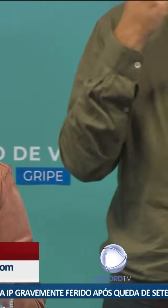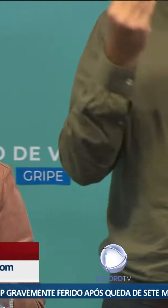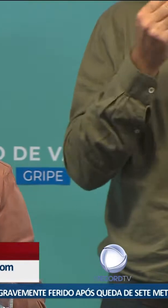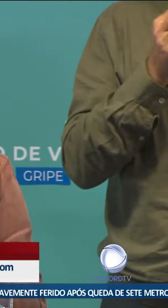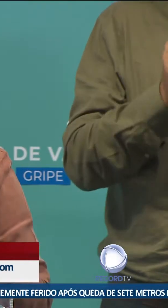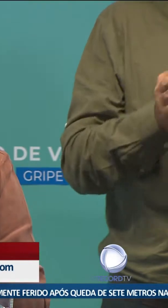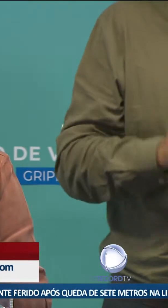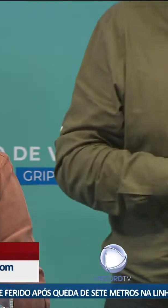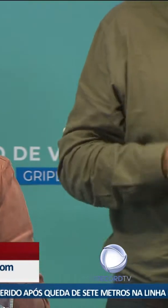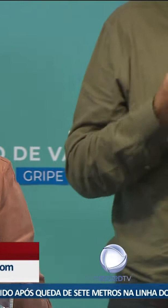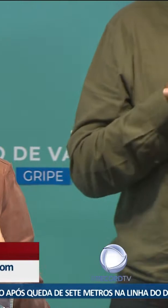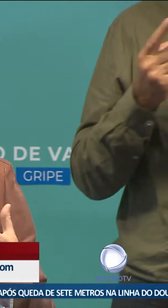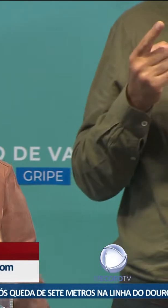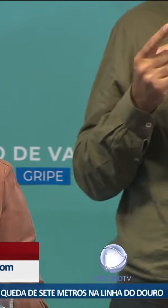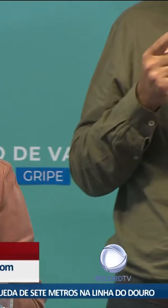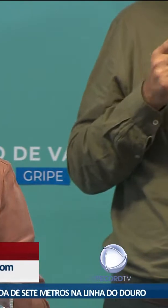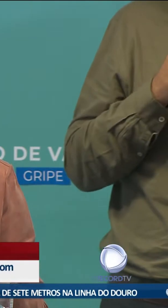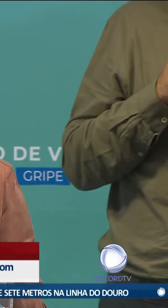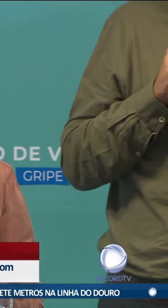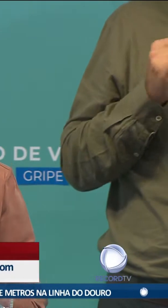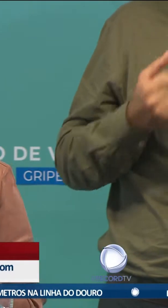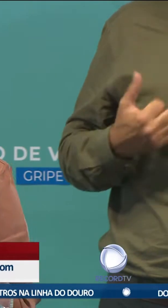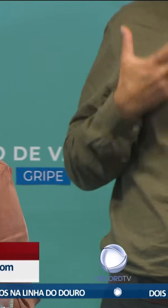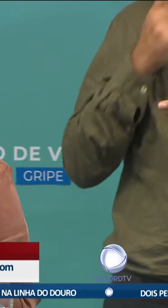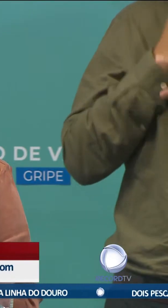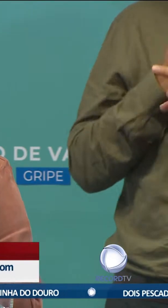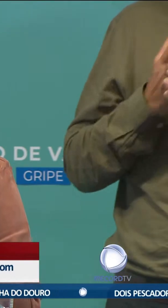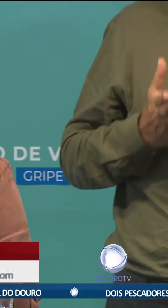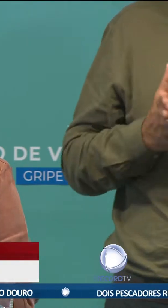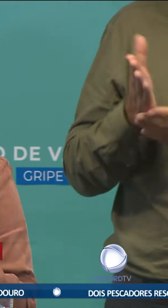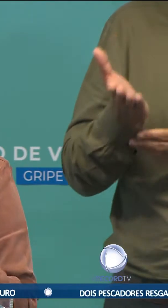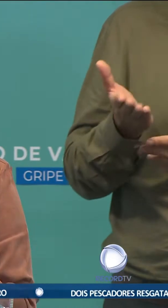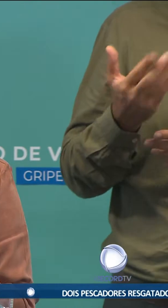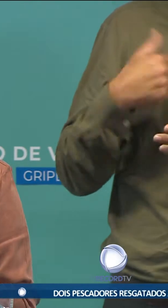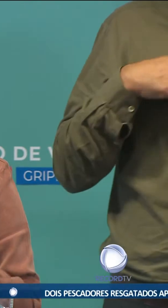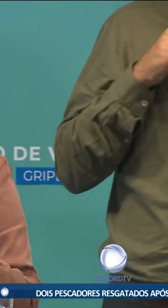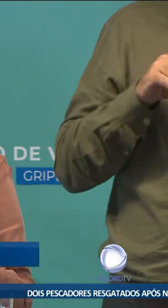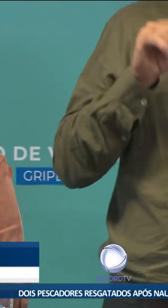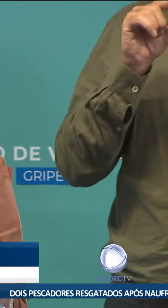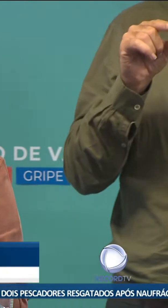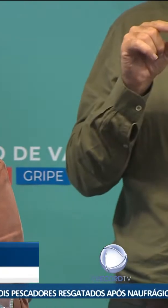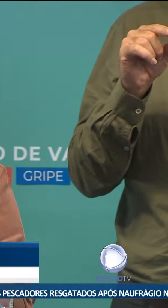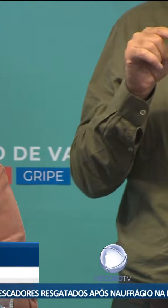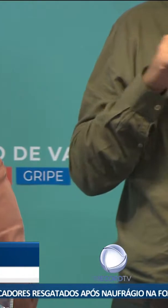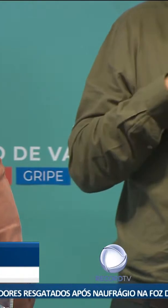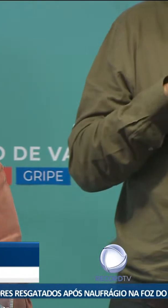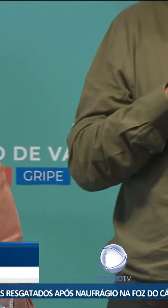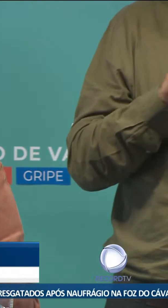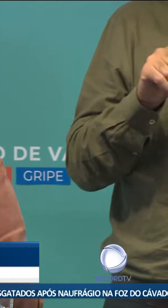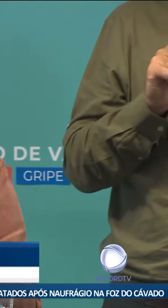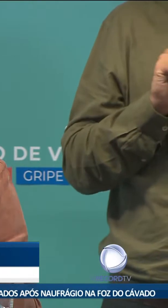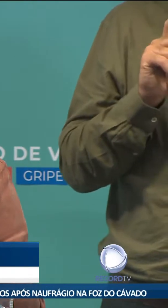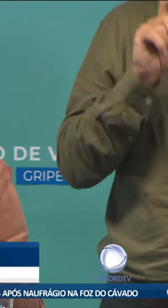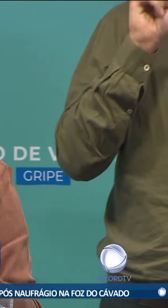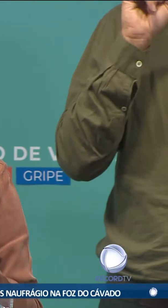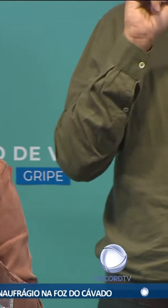jovens porque não vamos evitar a infecção nestes pessoas ou seja evitamos um bocadinho direto um bocadinho de tempo mas